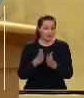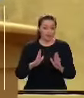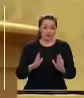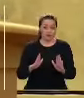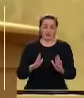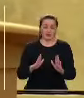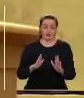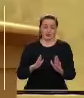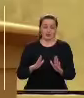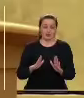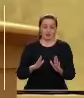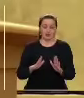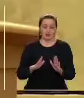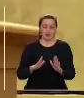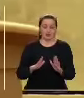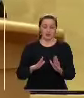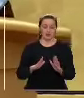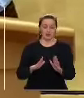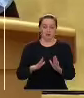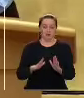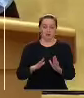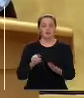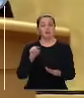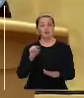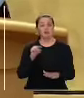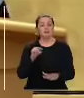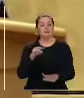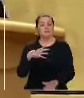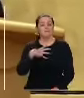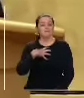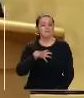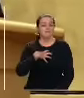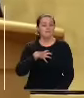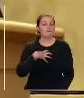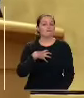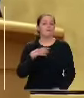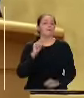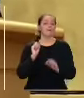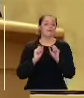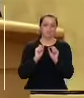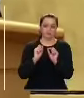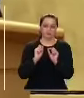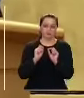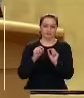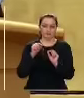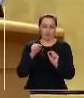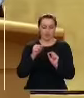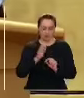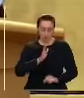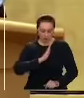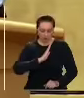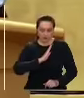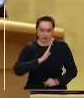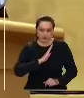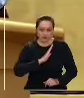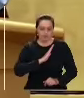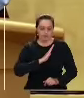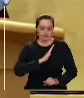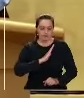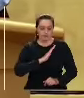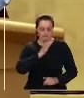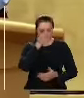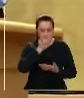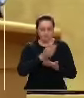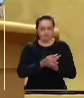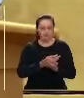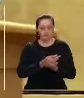aí acabou. Então isso é uma forma de eu guardar o meu próprio coração, guardar a minha própria fé,